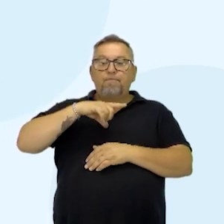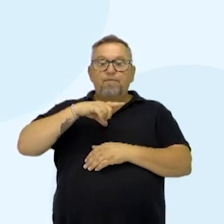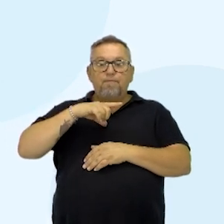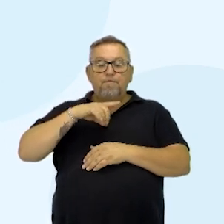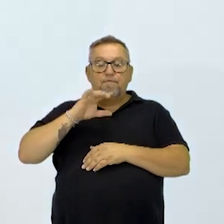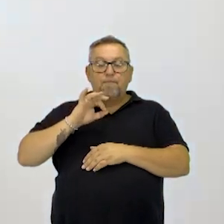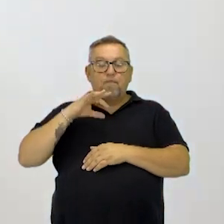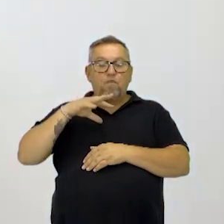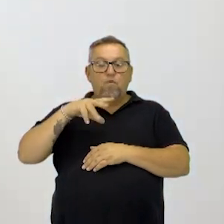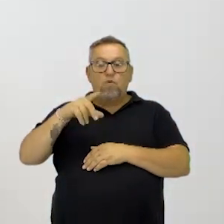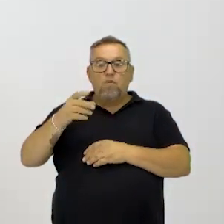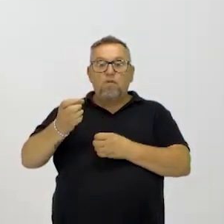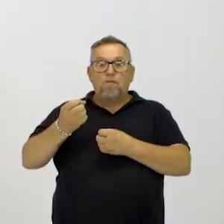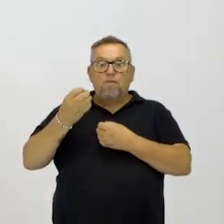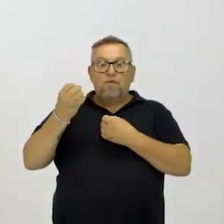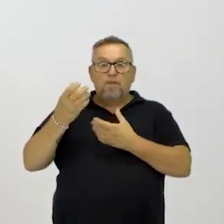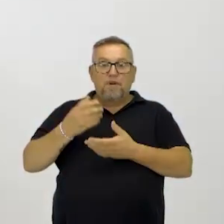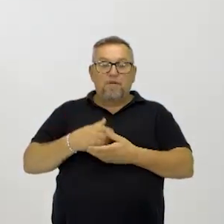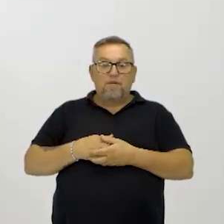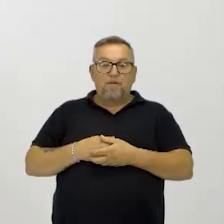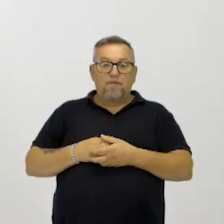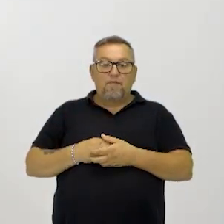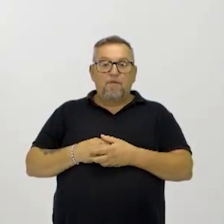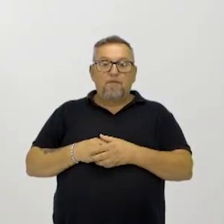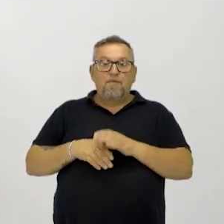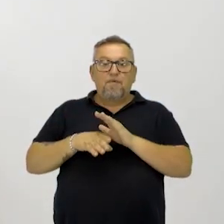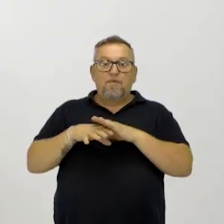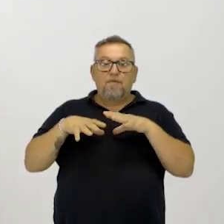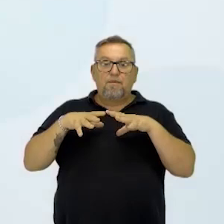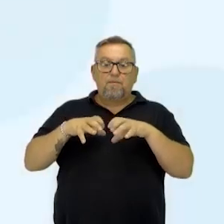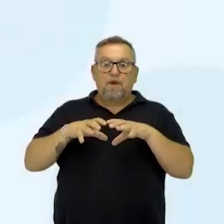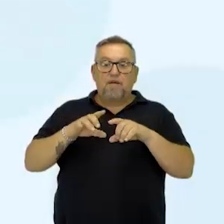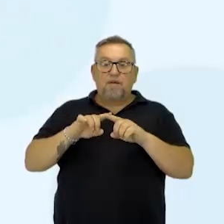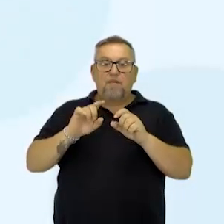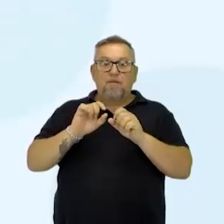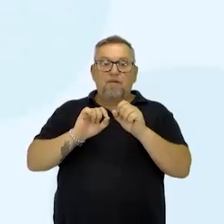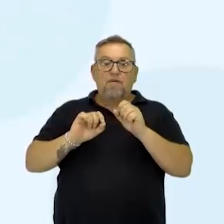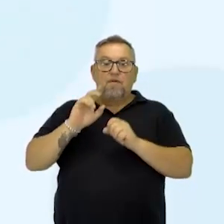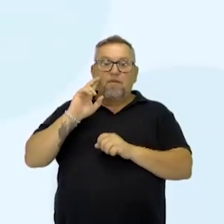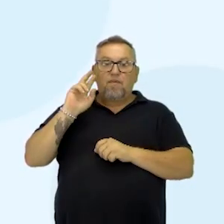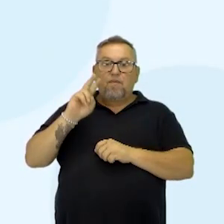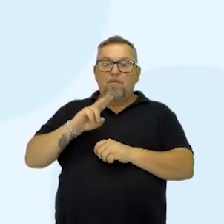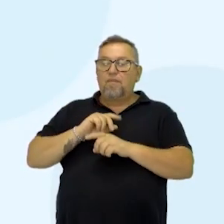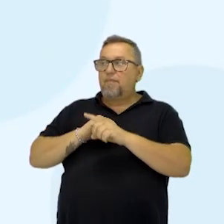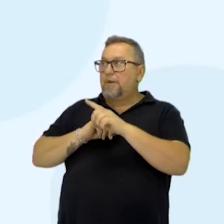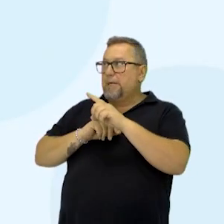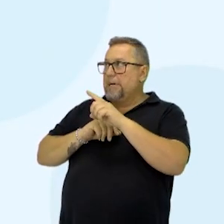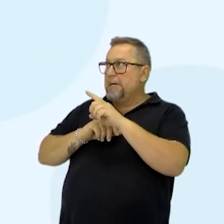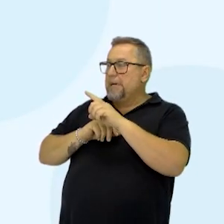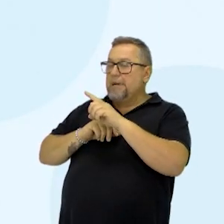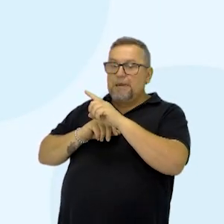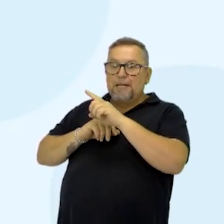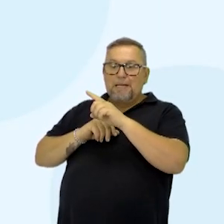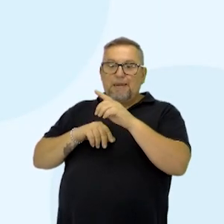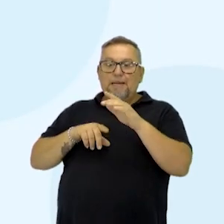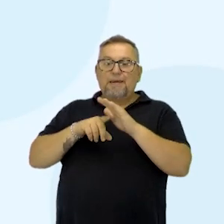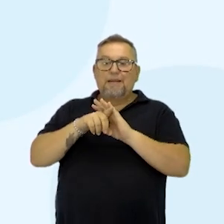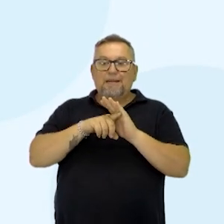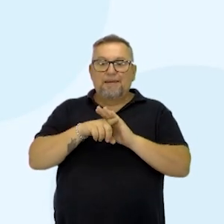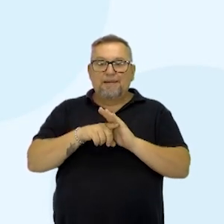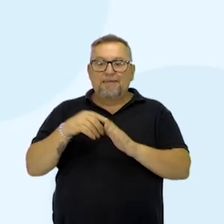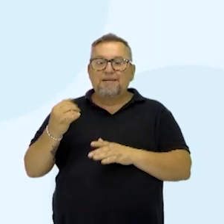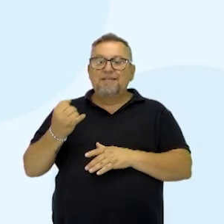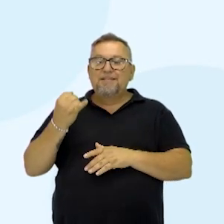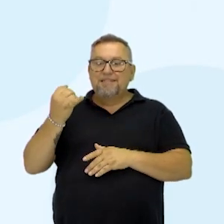acesso a todas as informações. Aí chega a parte do mão na massa, eu quero que vocês, por favor, pesquisem aí sobre a importância de estudar